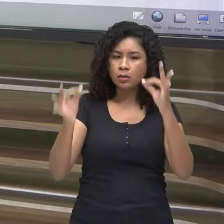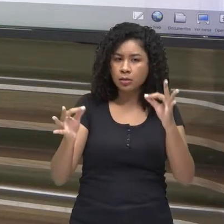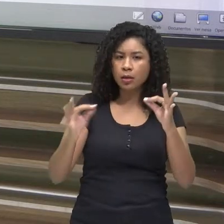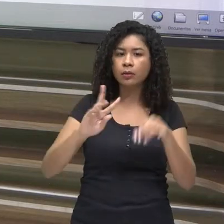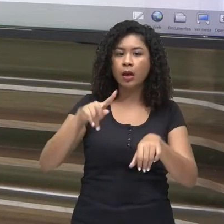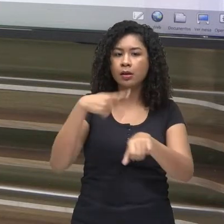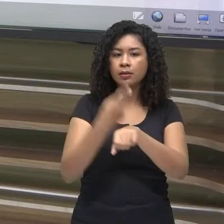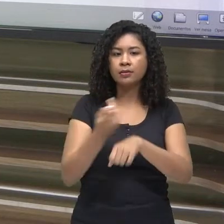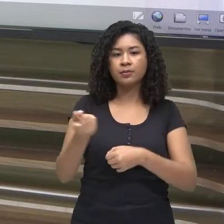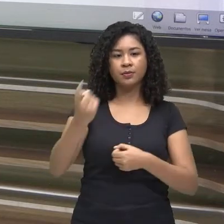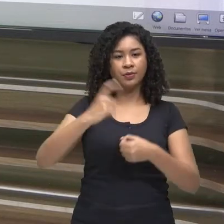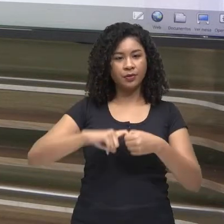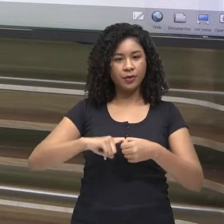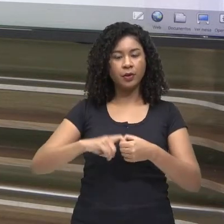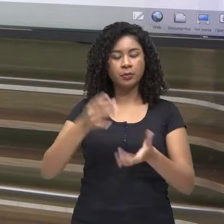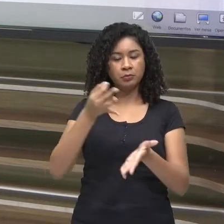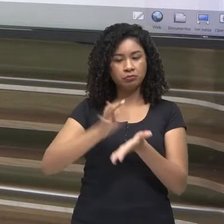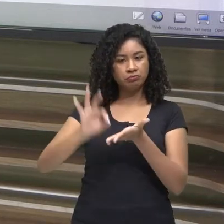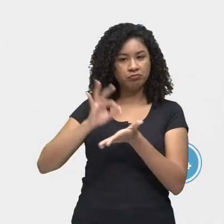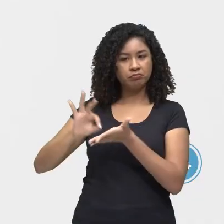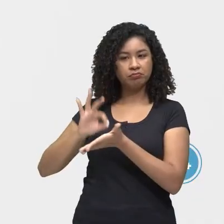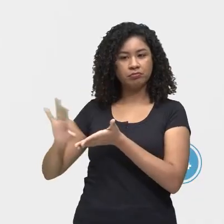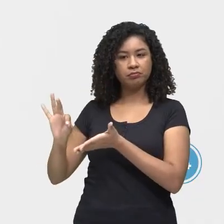a pouco a gente retorna para a correção.